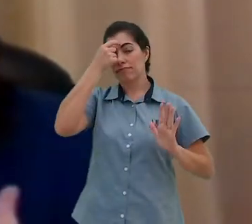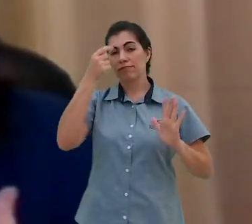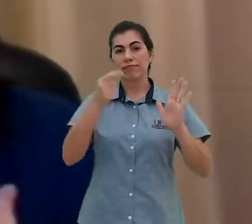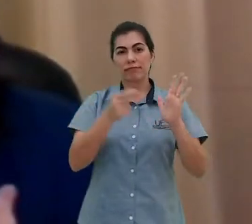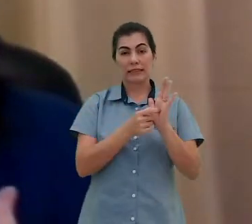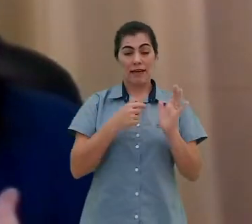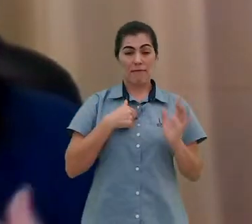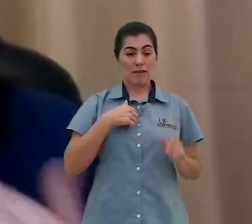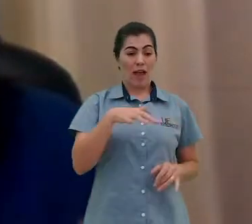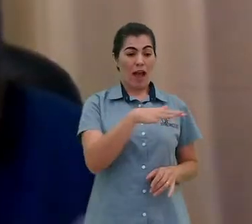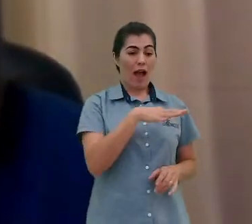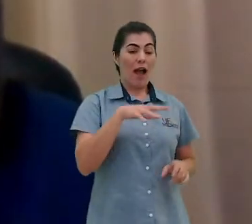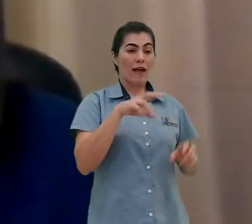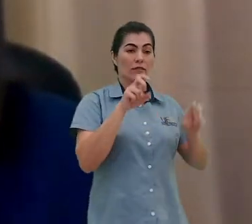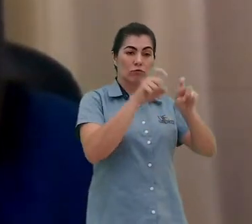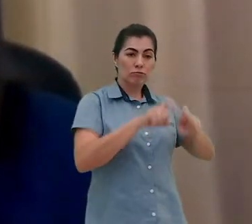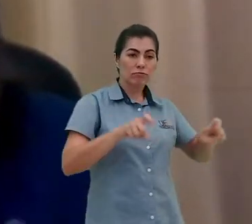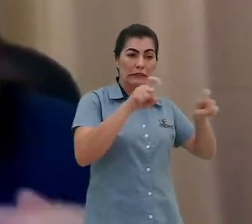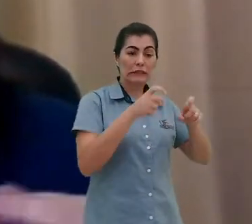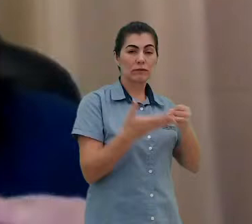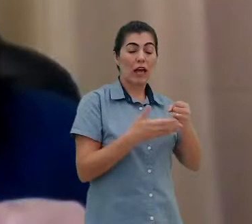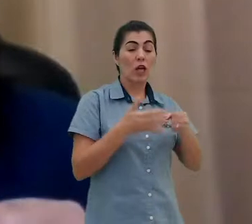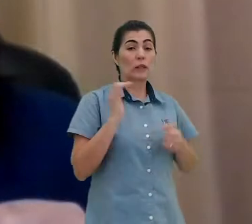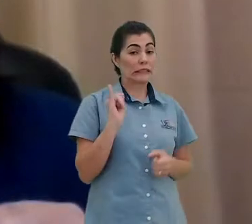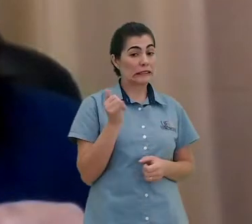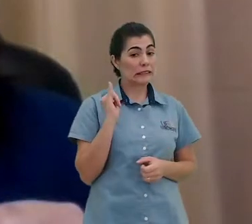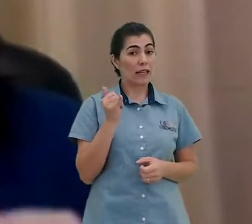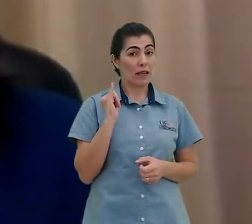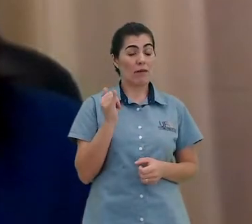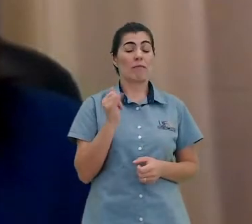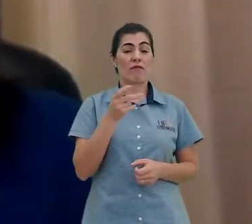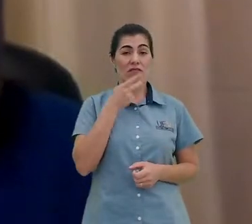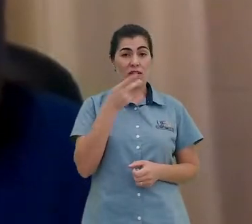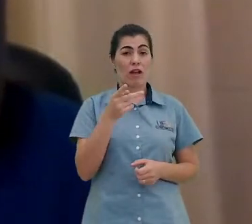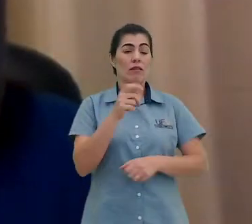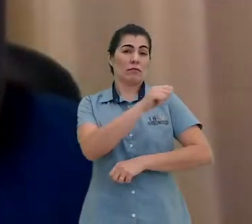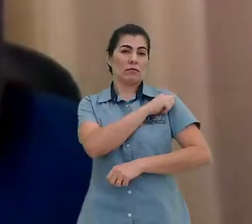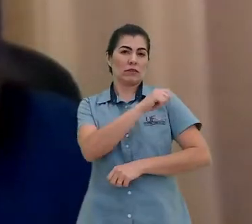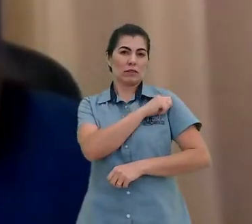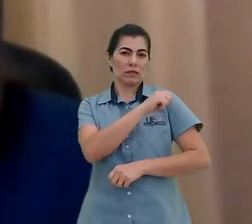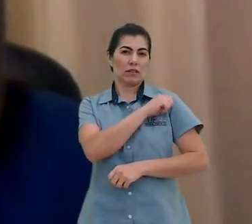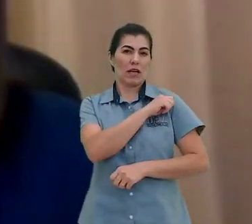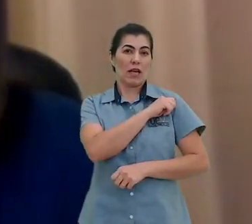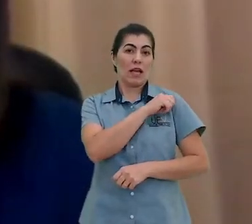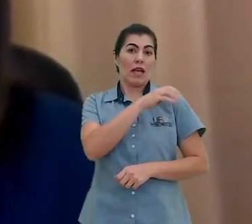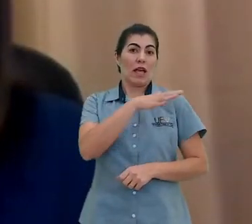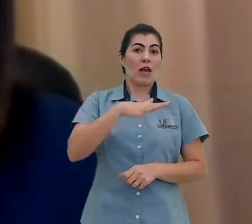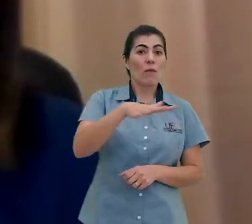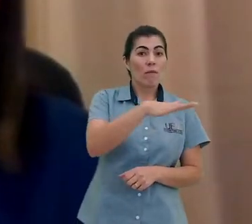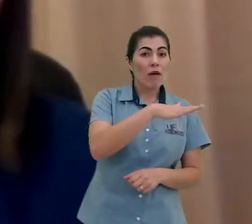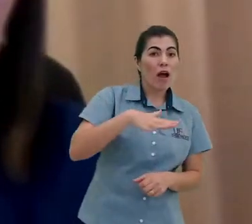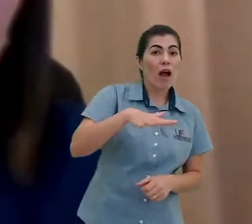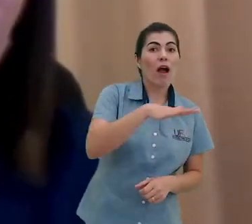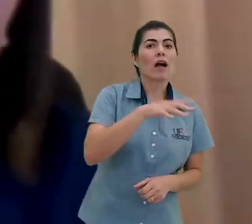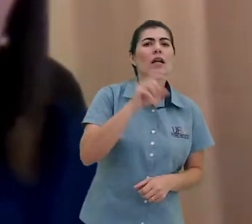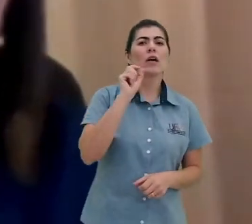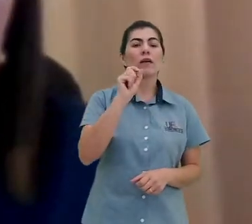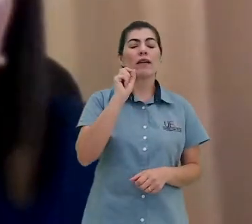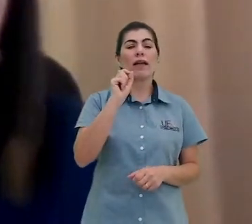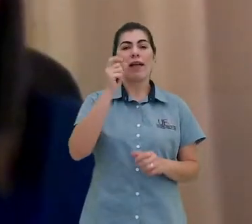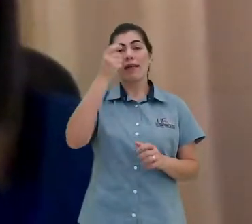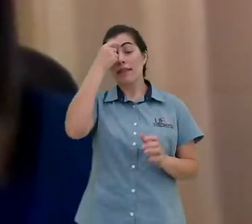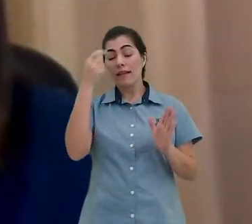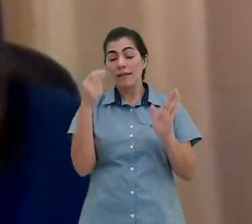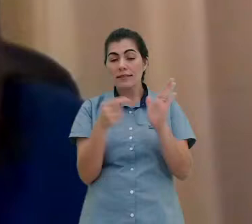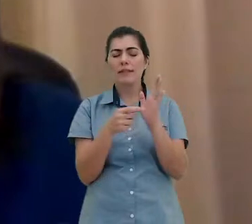que é a minha área base, eu sempre digo para os alunos, não é uma área fim, é uma área meio. A inteligência artificial